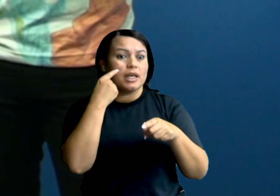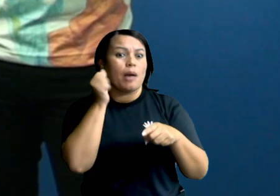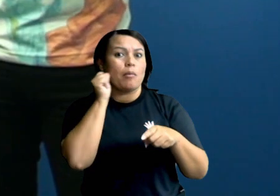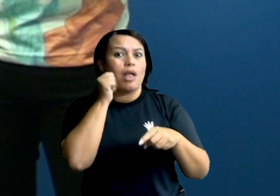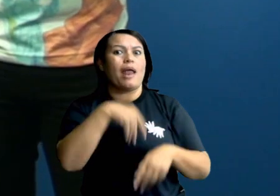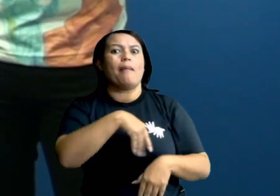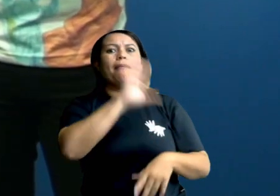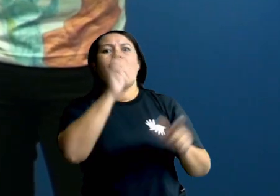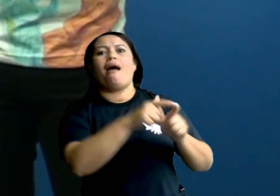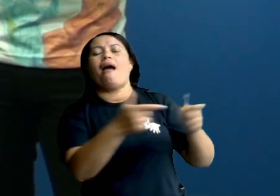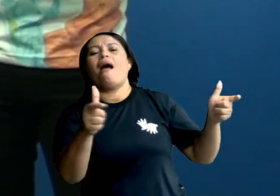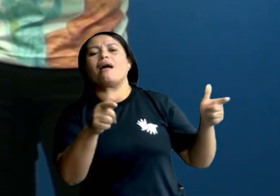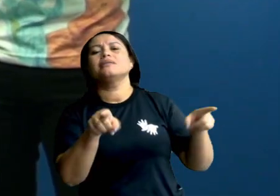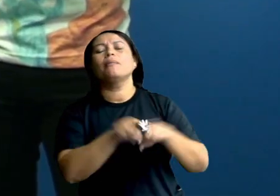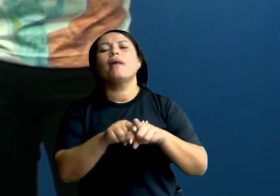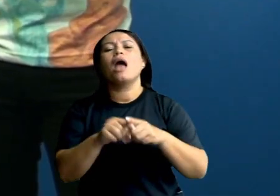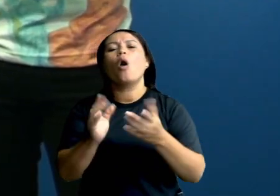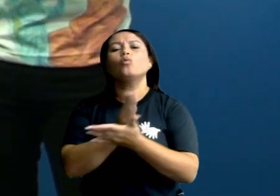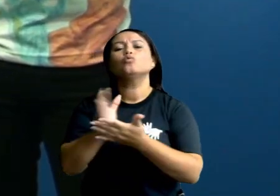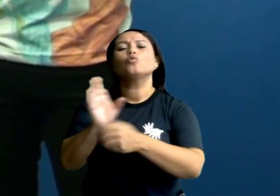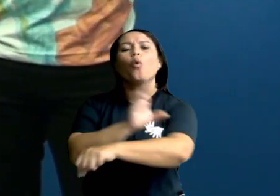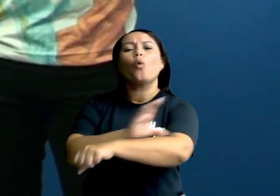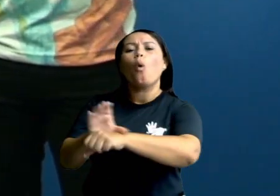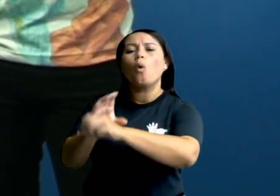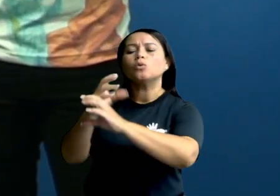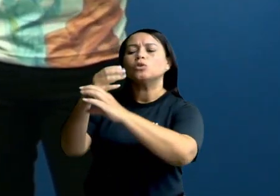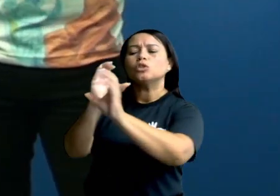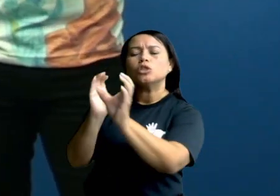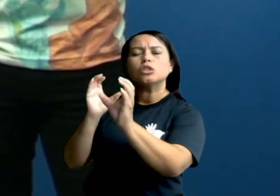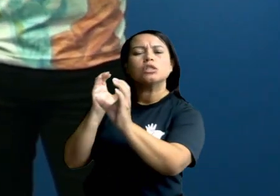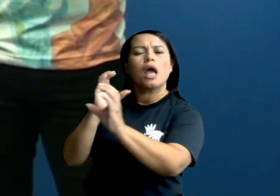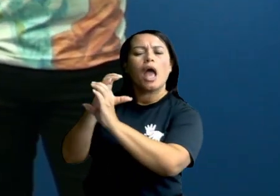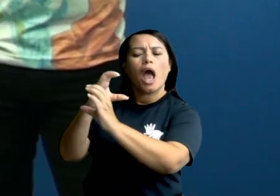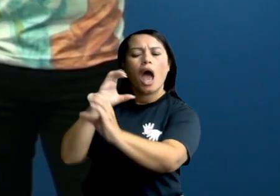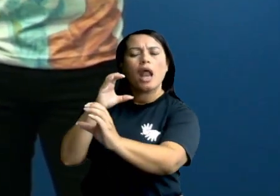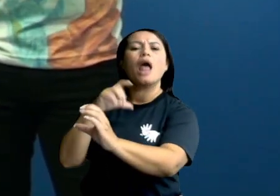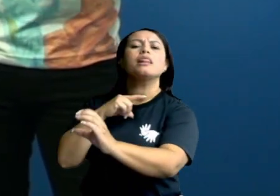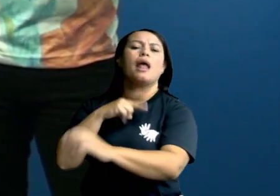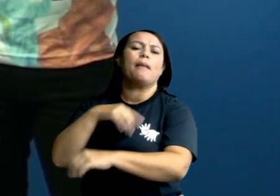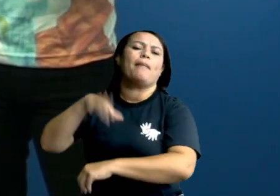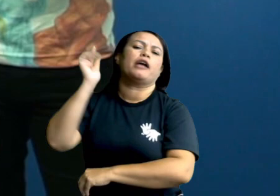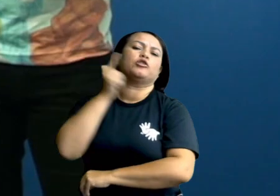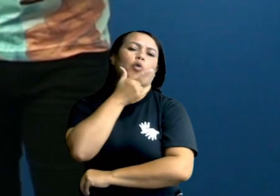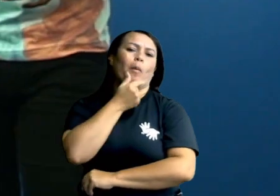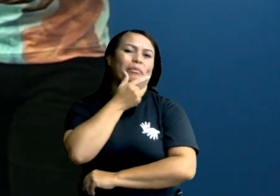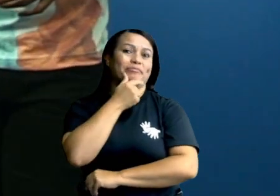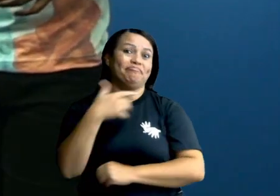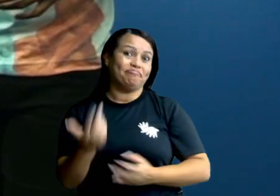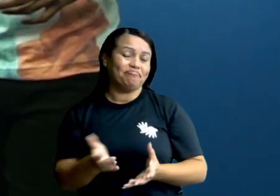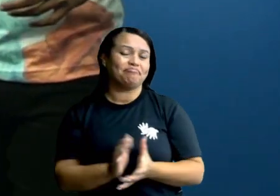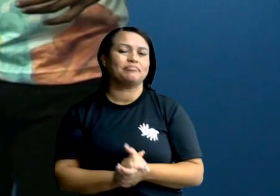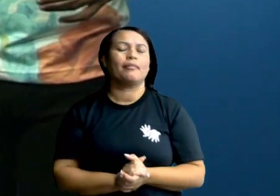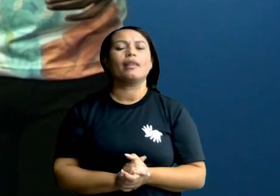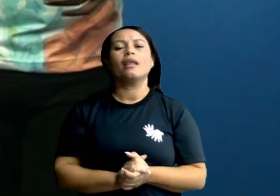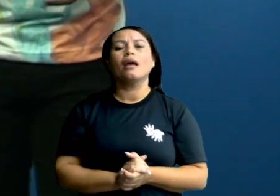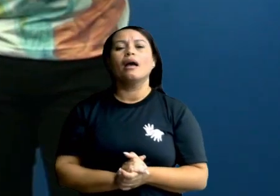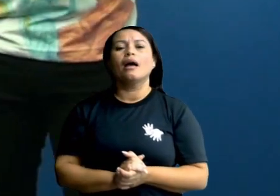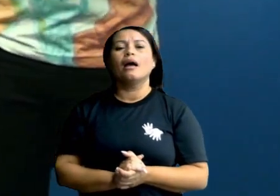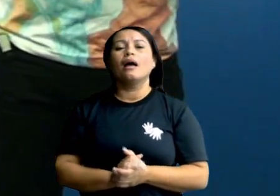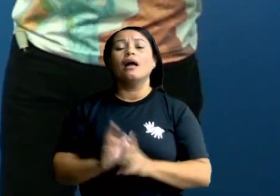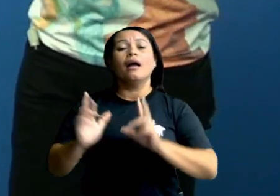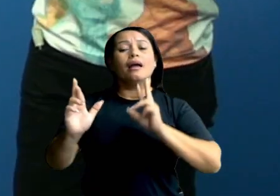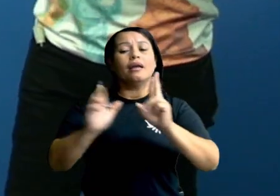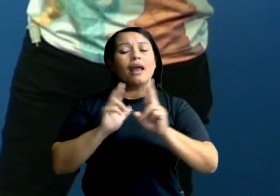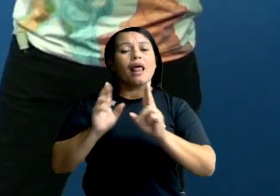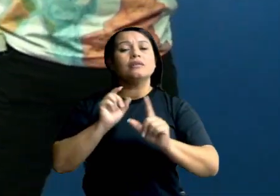Tá? Nos cursos de engenharia, por outro lado, né, você vai ter aí uma predominância de homens, tá? Bem, Em relação